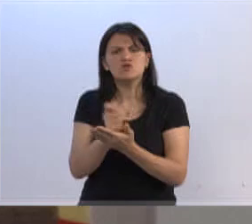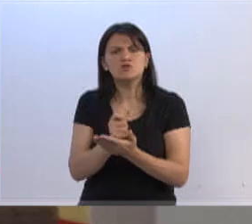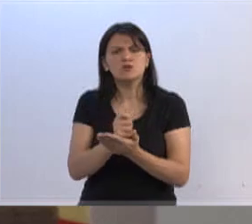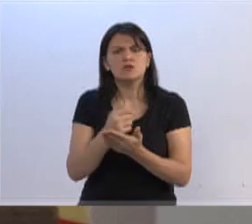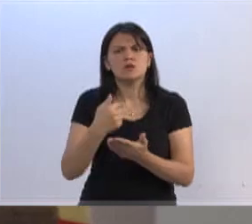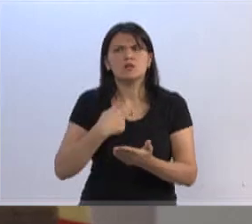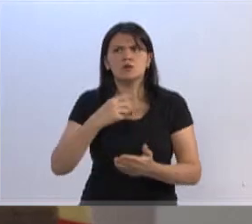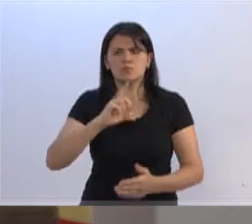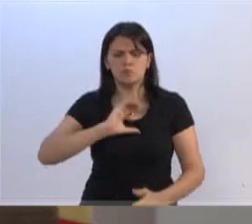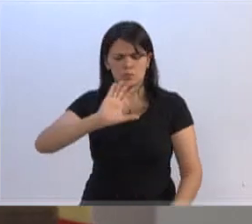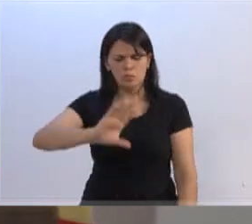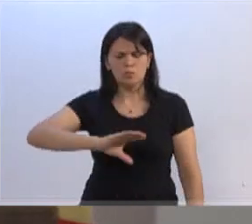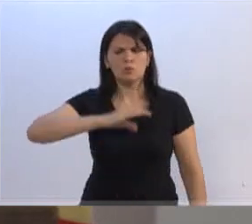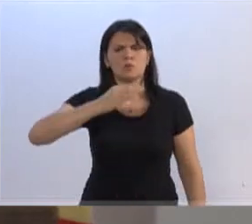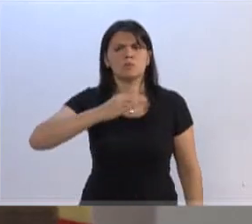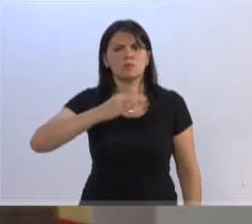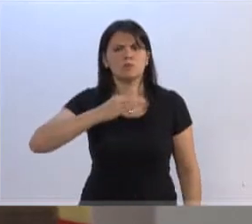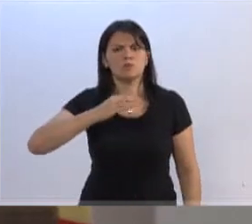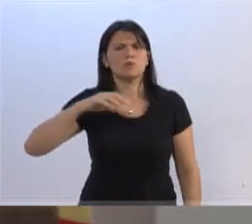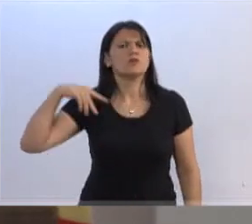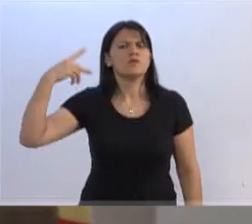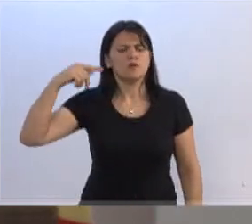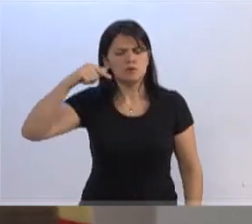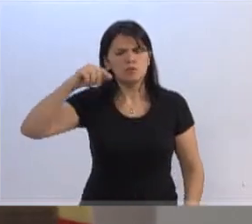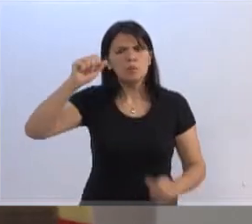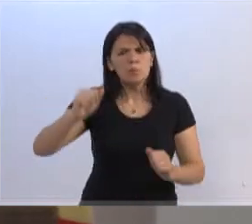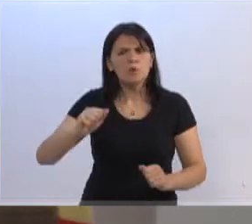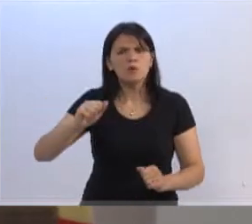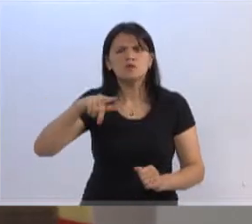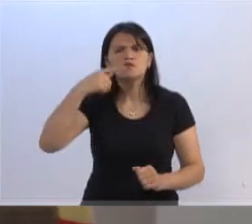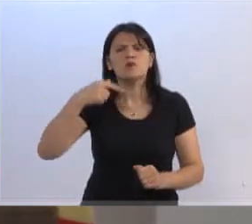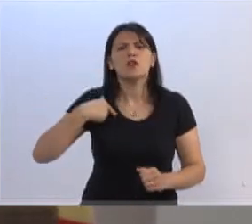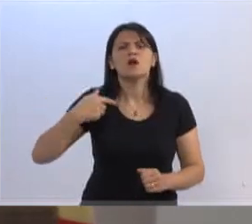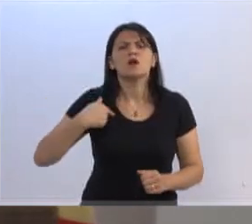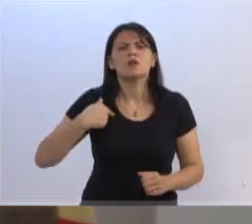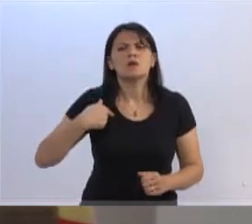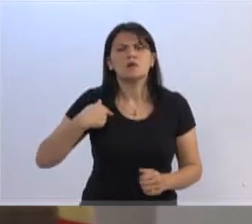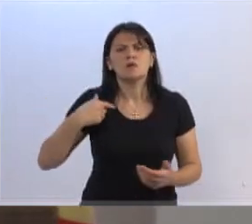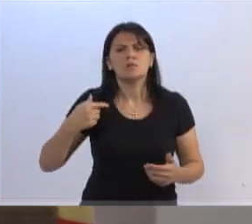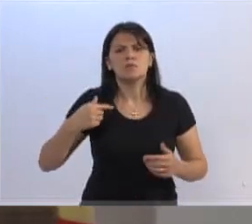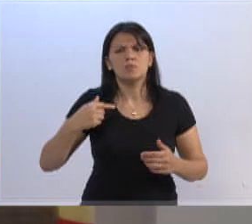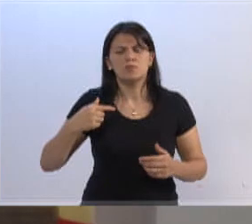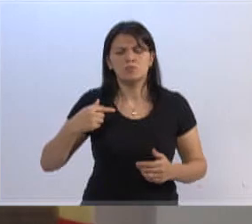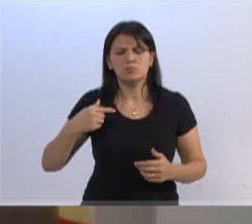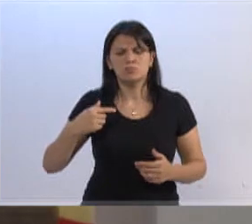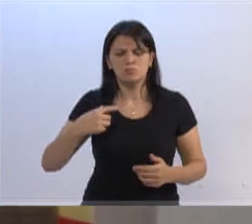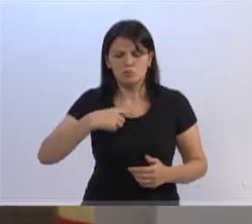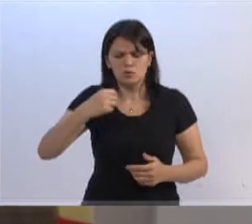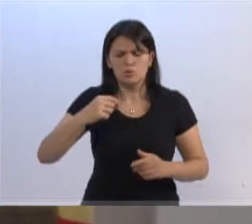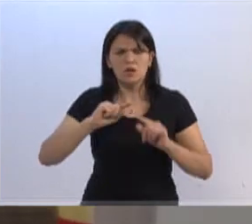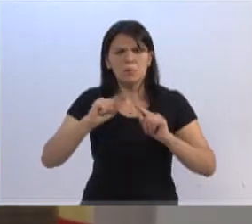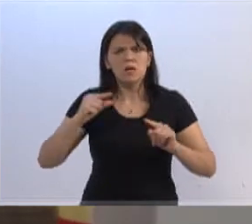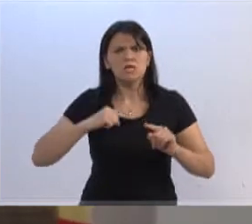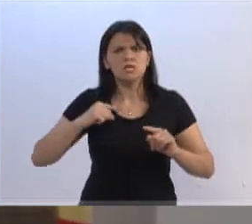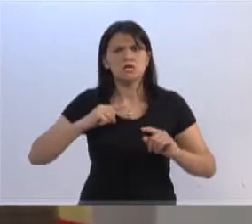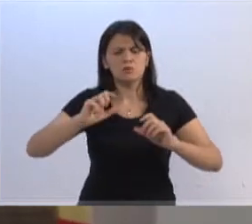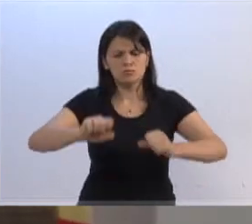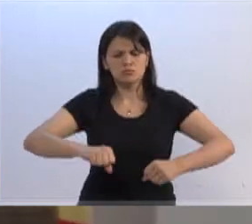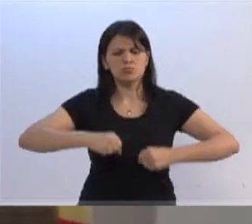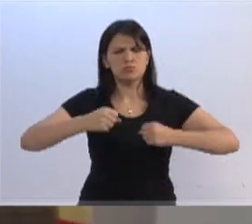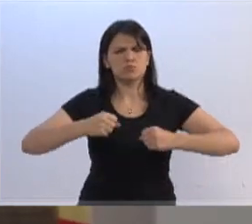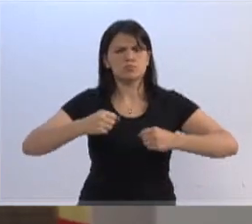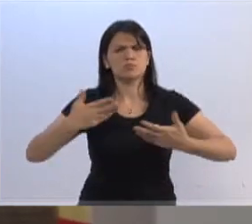tenho coragem aqui. Se tem um vereador aqui, pode falar da minha sexualidade, mas eu tenho coragem, eu tenho hombridade aqui para enfrentar qualquer um aqui